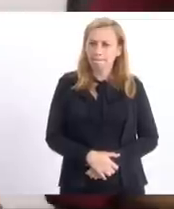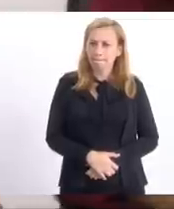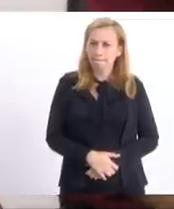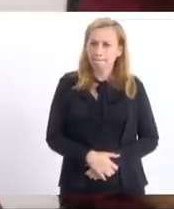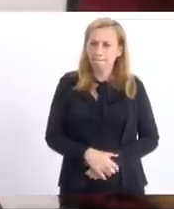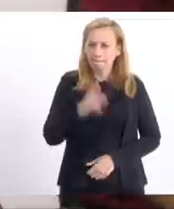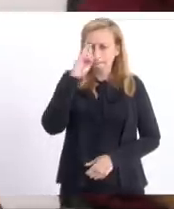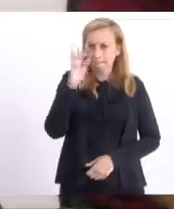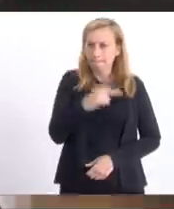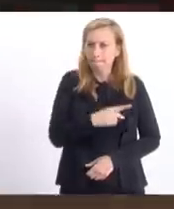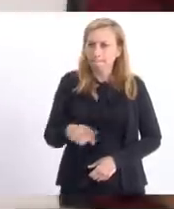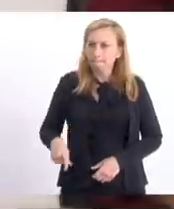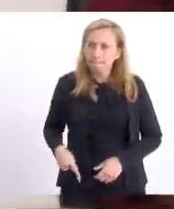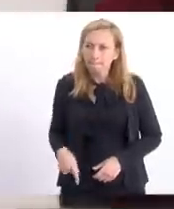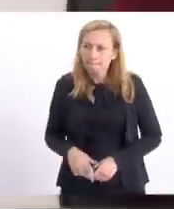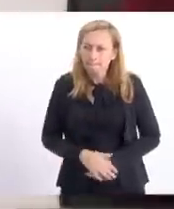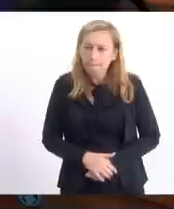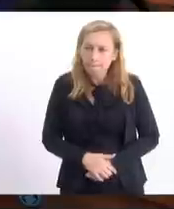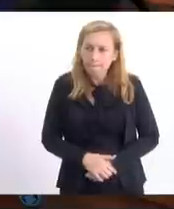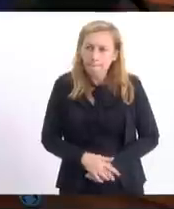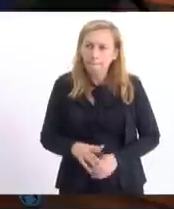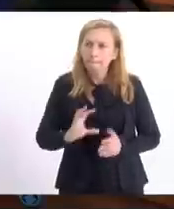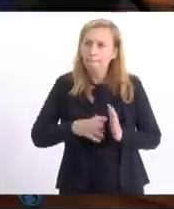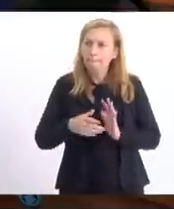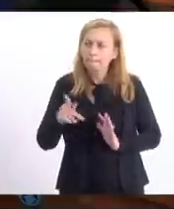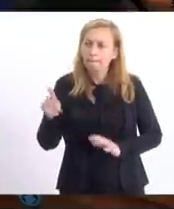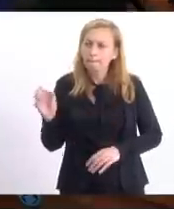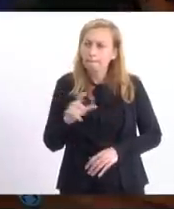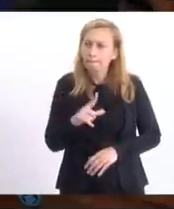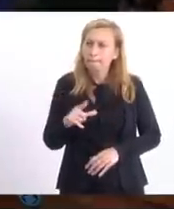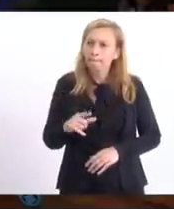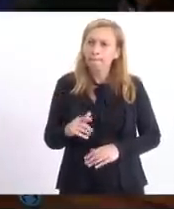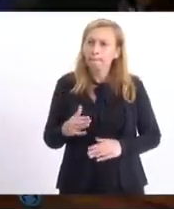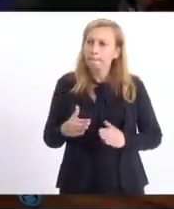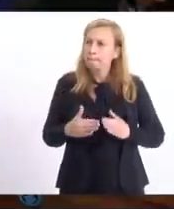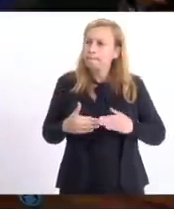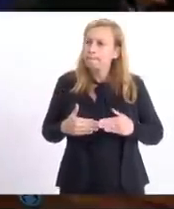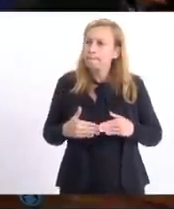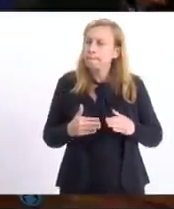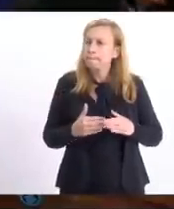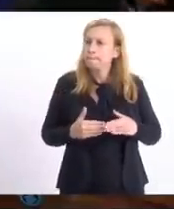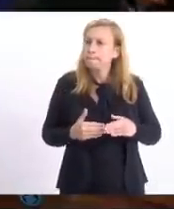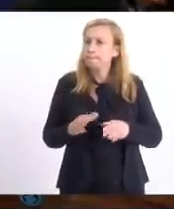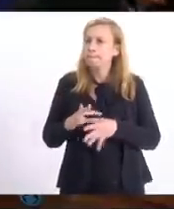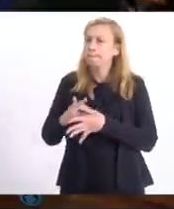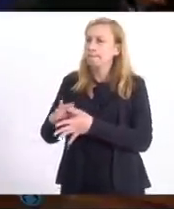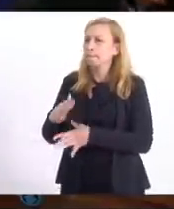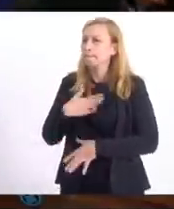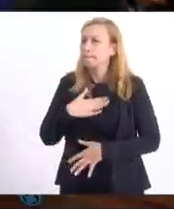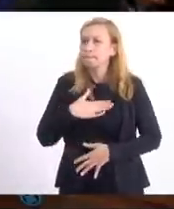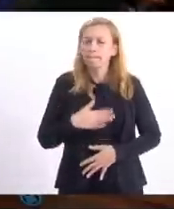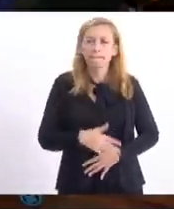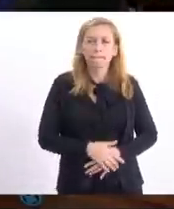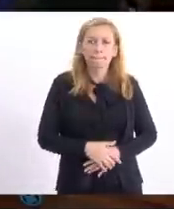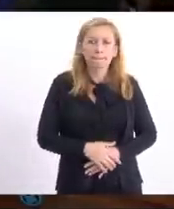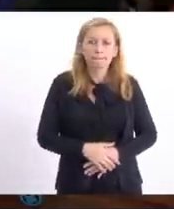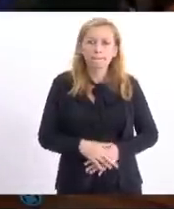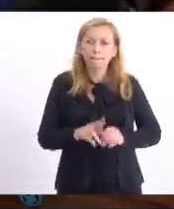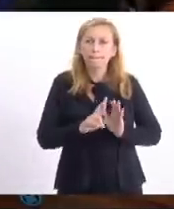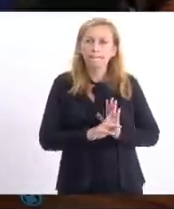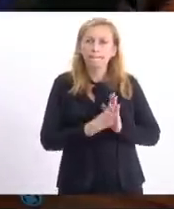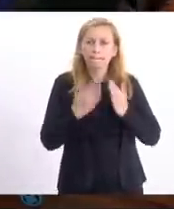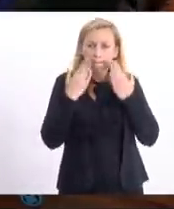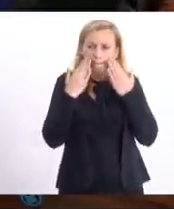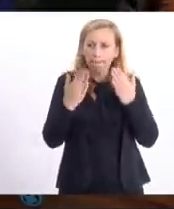Senhor presidente, estamos falando só pela bancada do pessoal aqui, com a licença das minhas líderes. A gente apresentou também